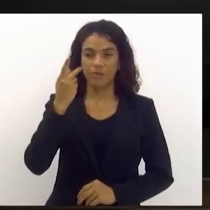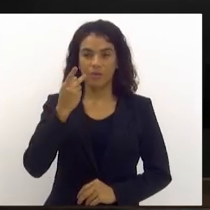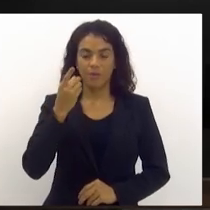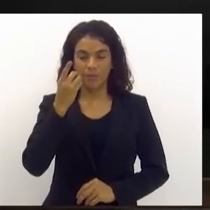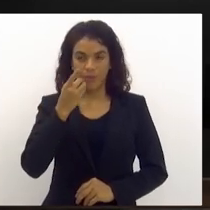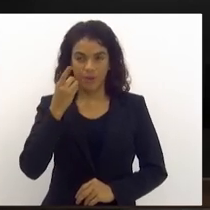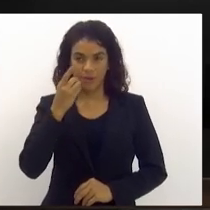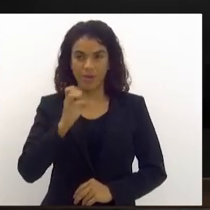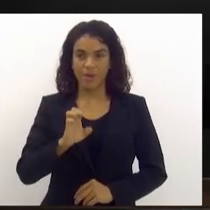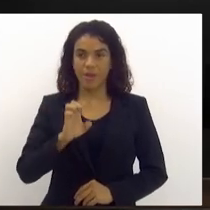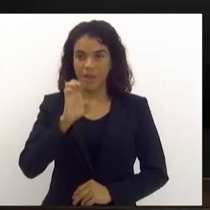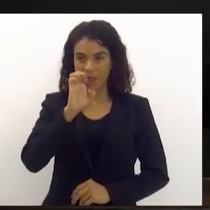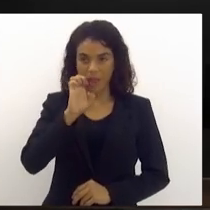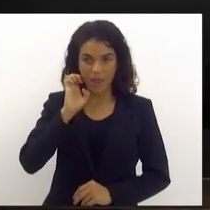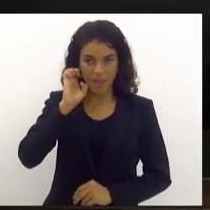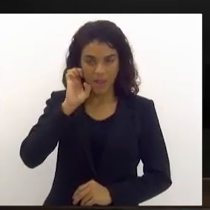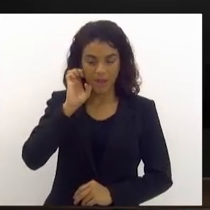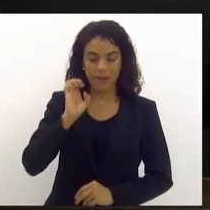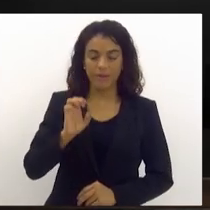deputada Érica Takimoto,